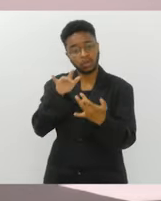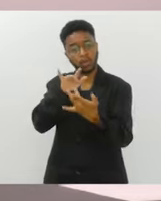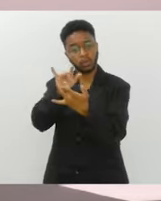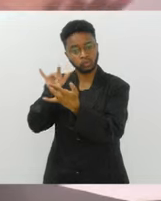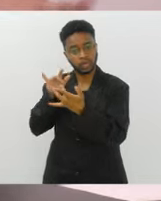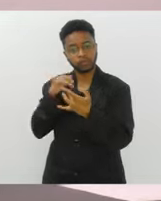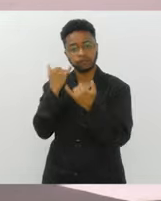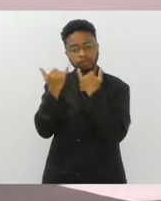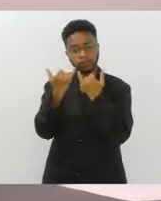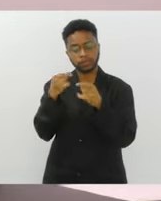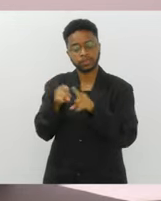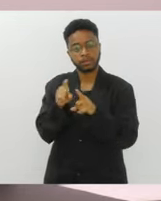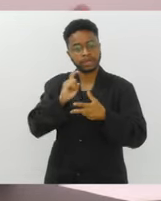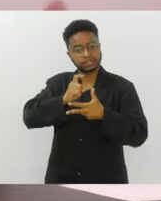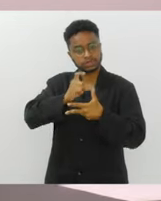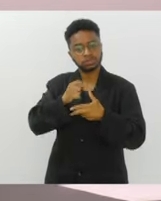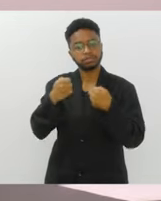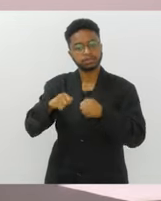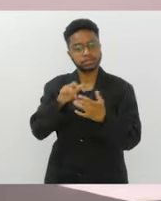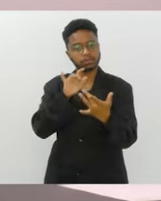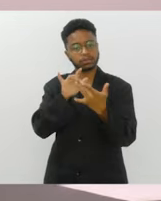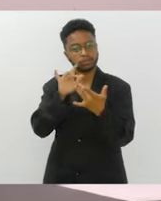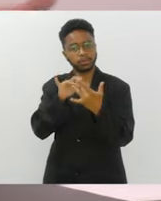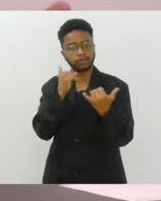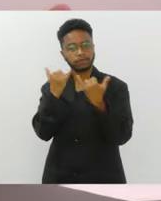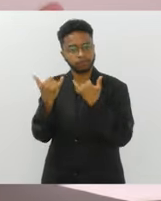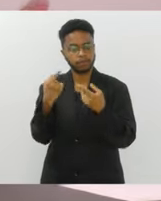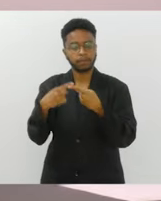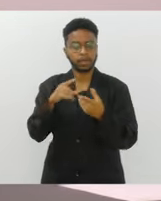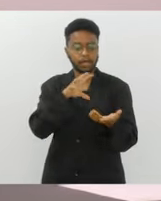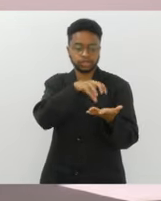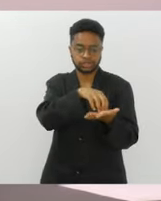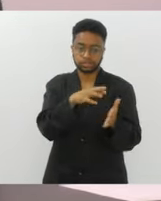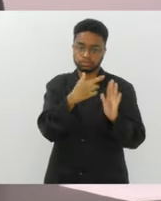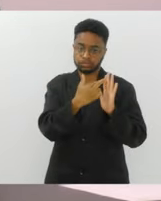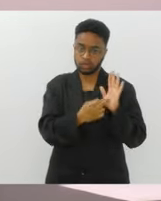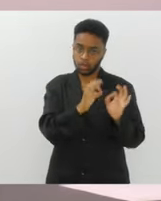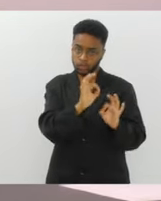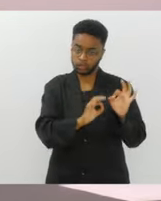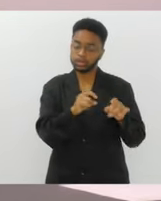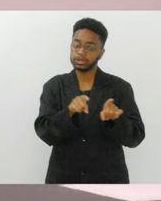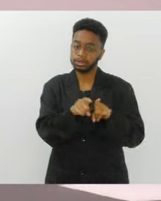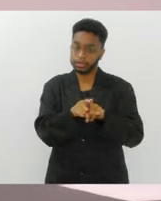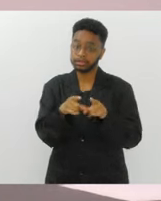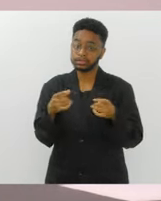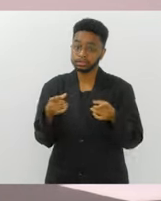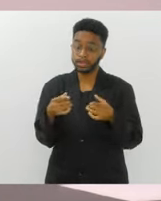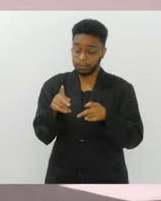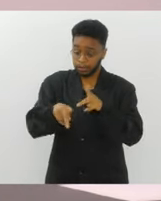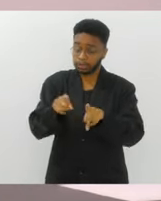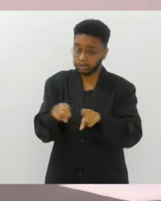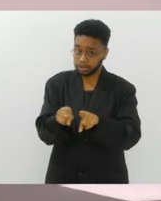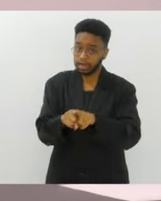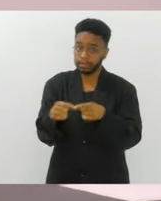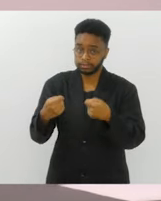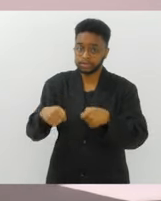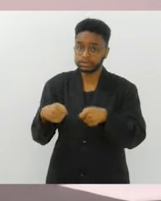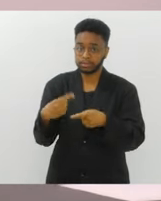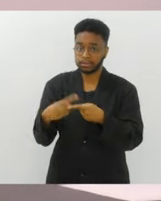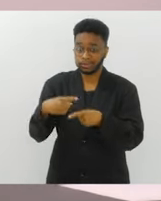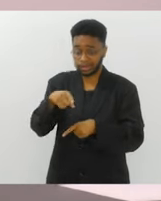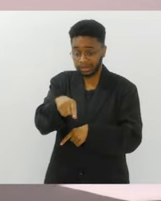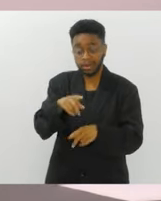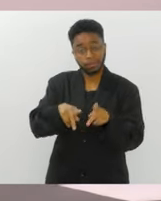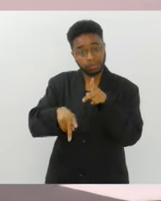isso, os executivos são os principais que têm que ter acesso a isso, a agência reguladora também, e a população também. Que a população, são eles